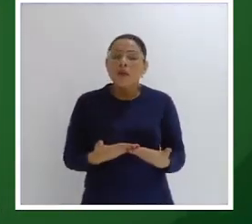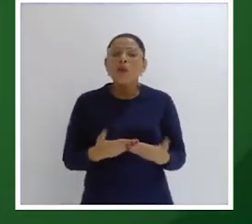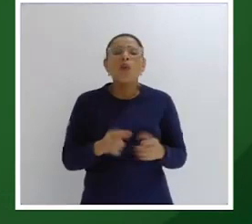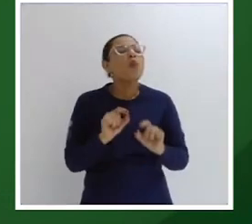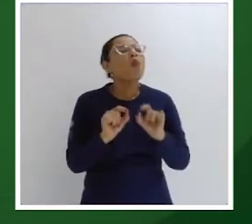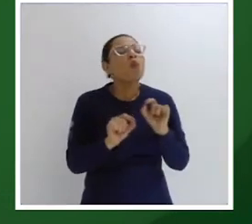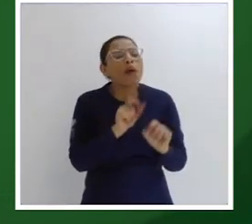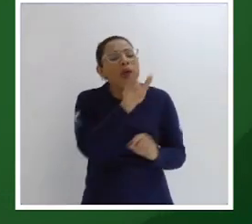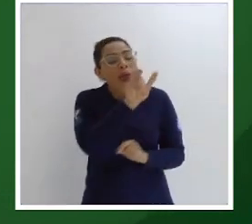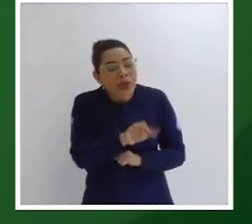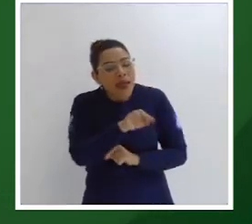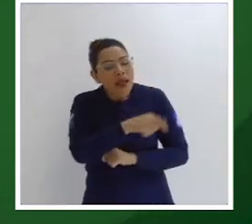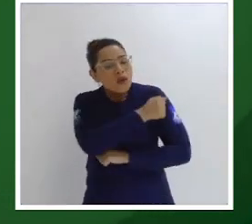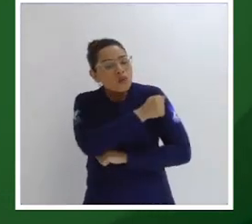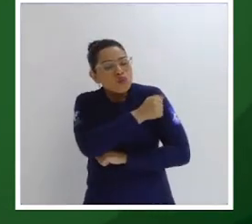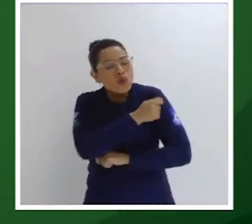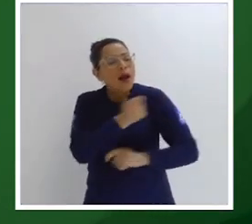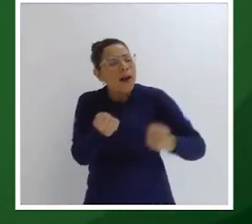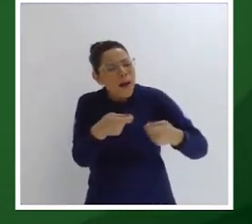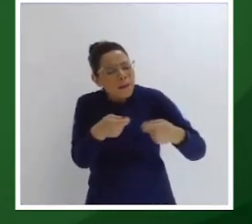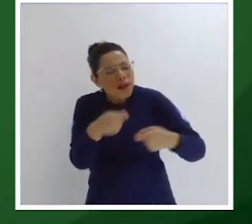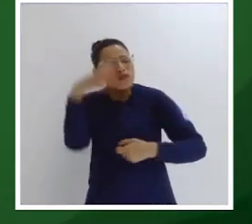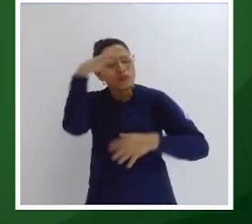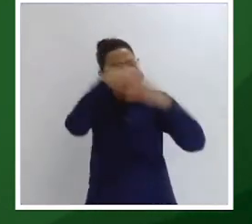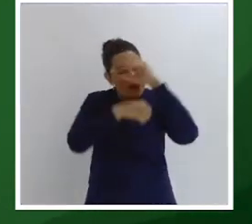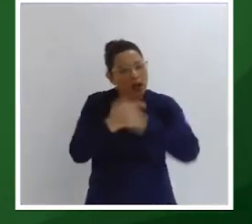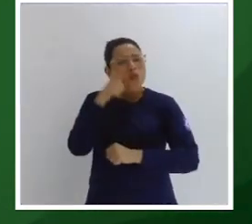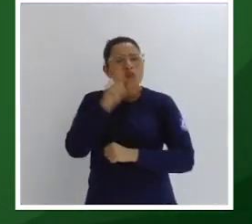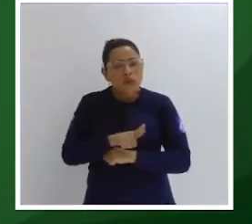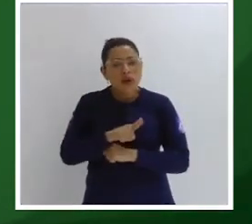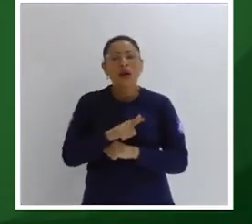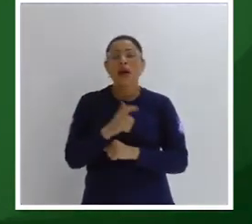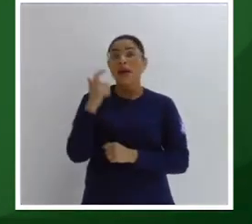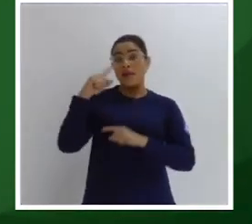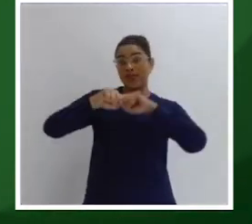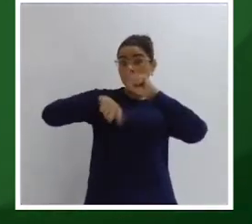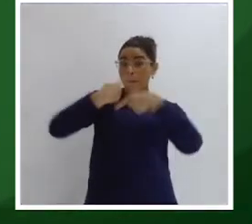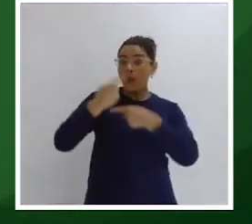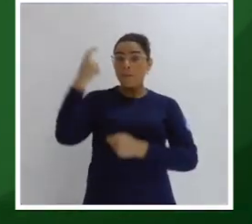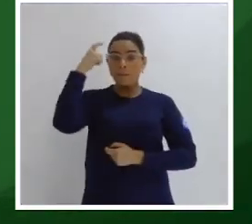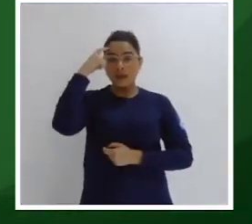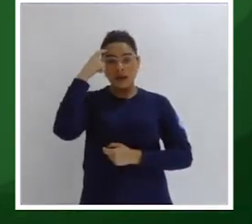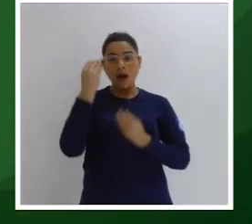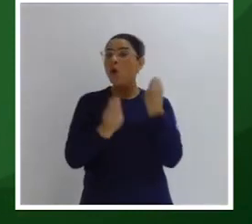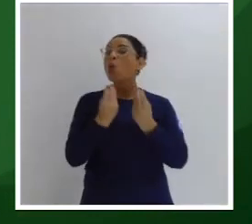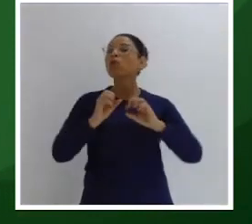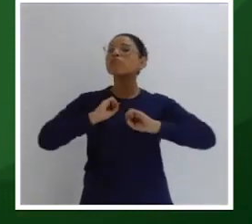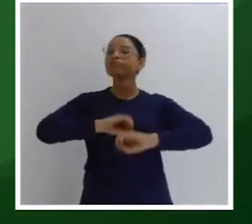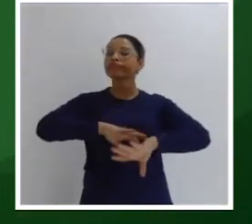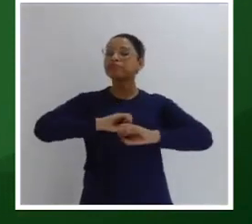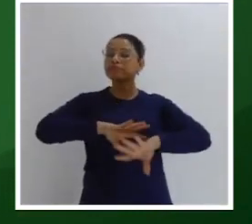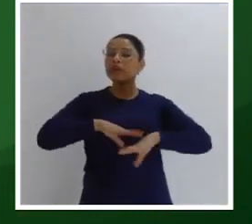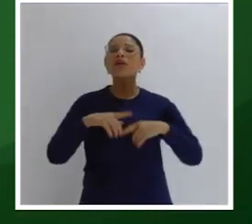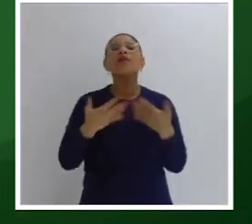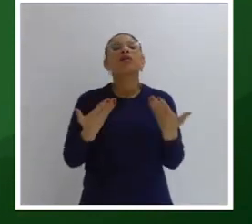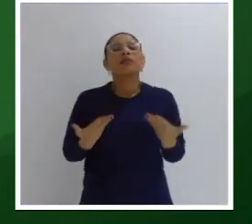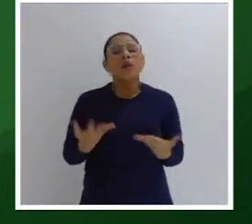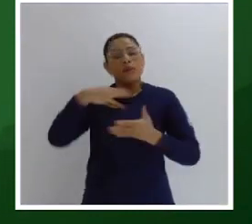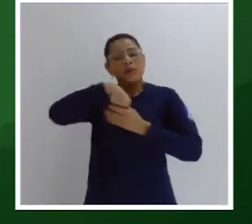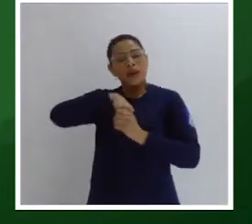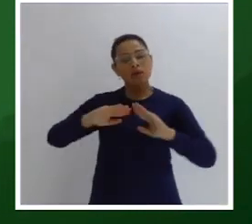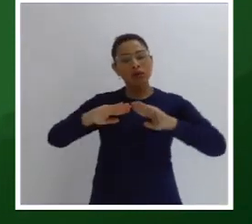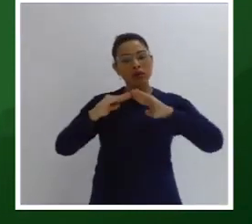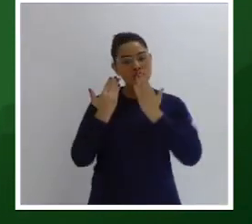é capaz de aprender e aí eu vou pensar em como ensinar dentro desta dessas escolas